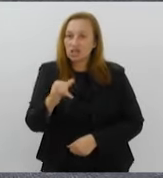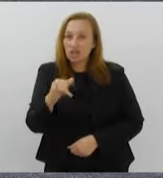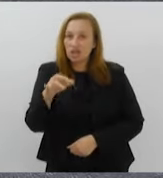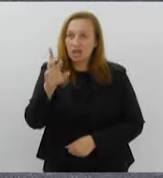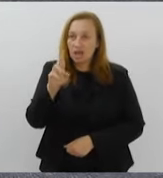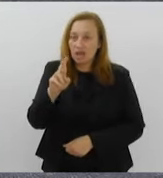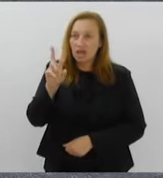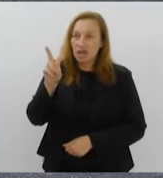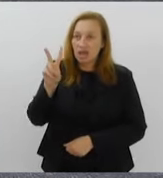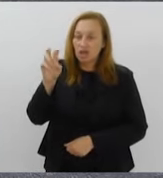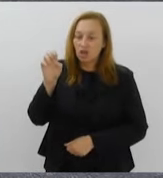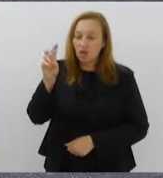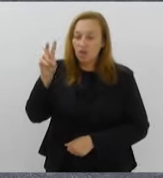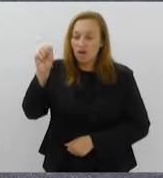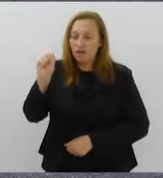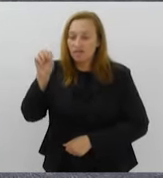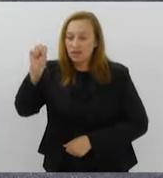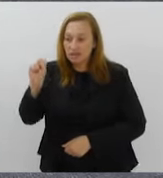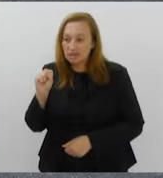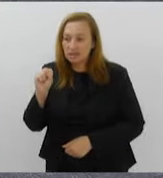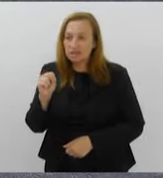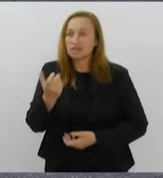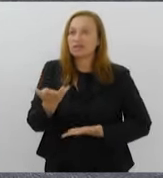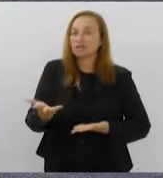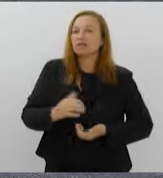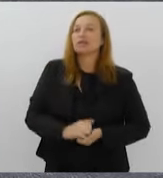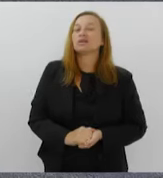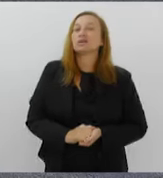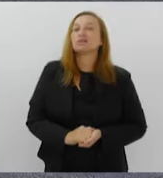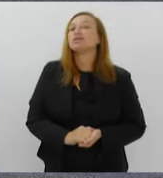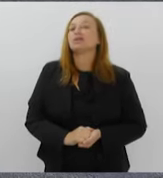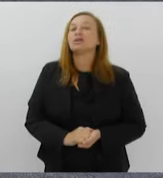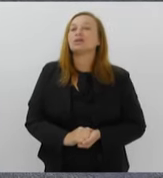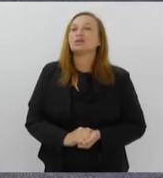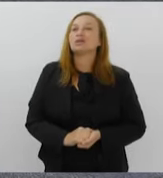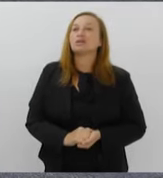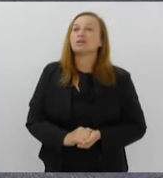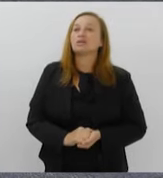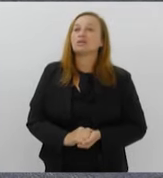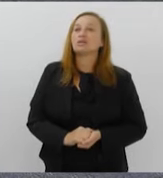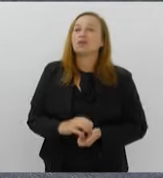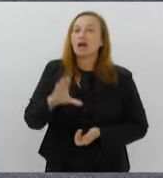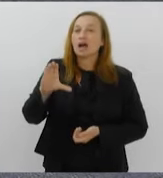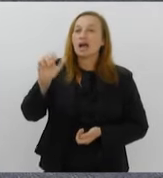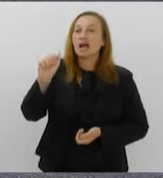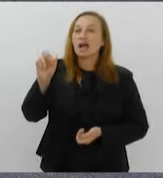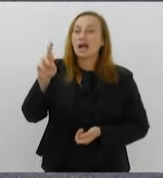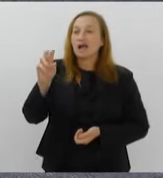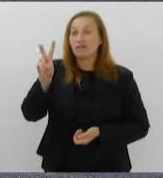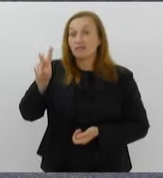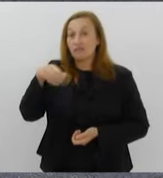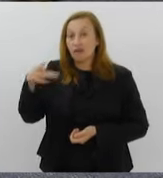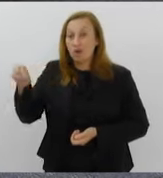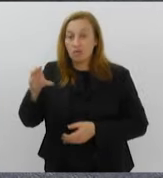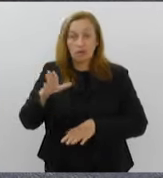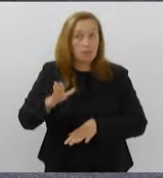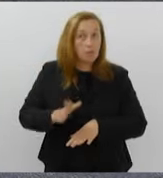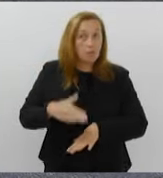Então, era uma tabelinha com um percentual aonde o carvão, que é o mais